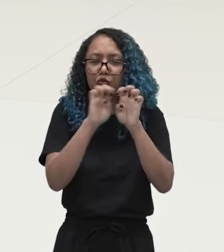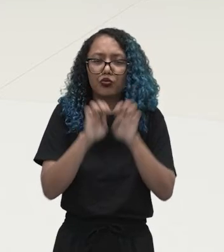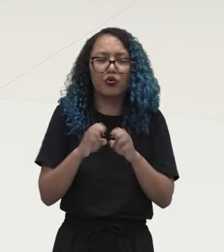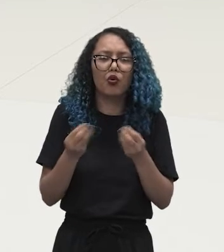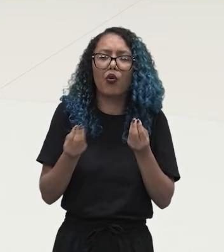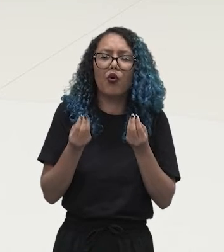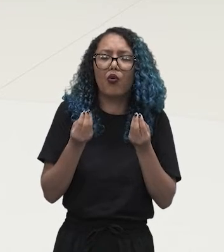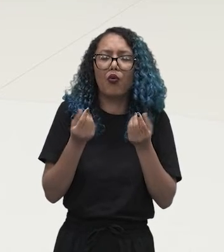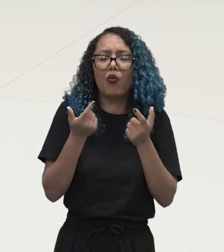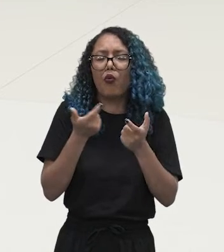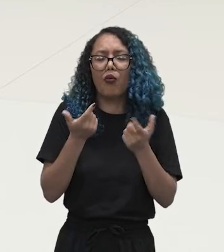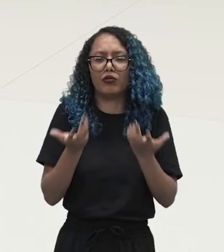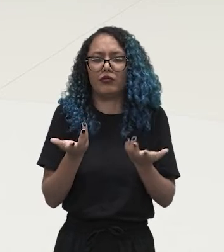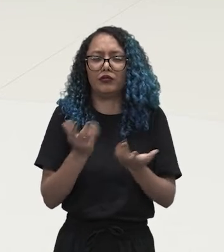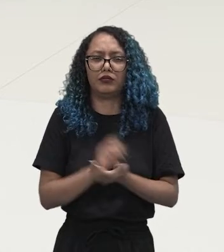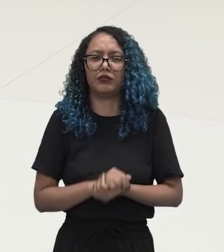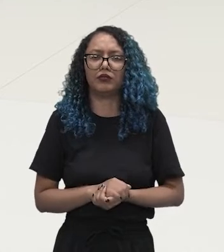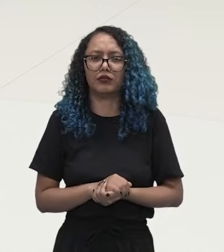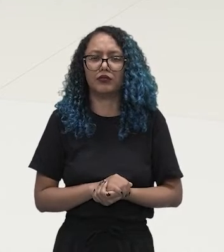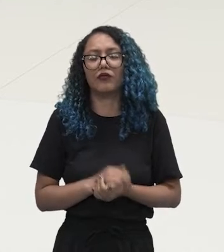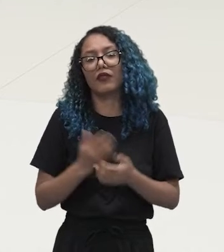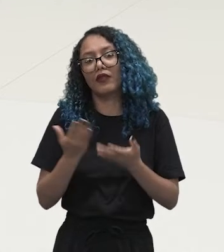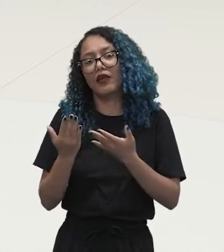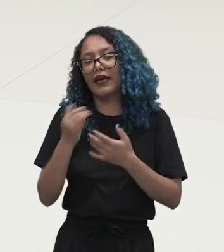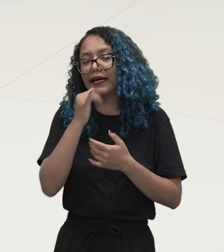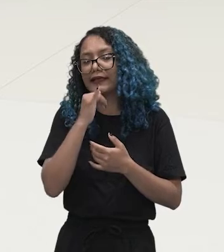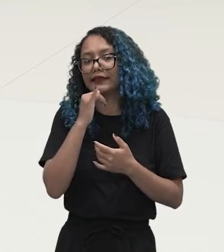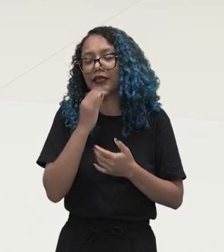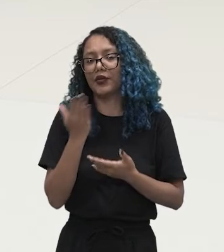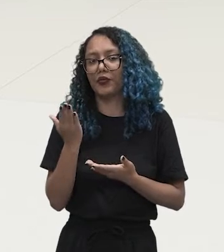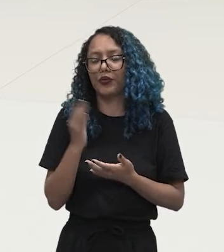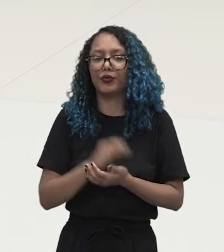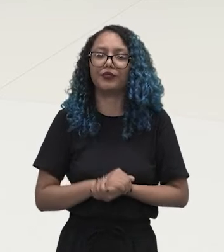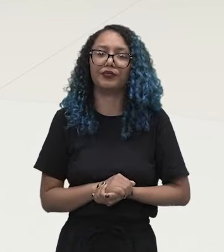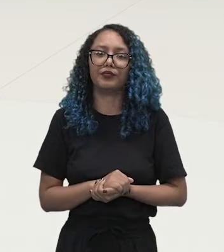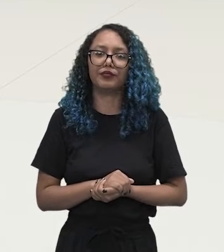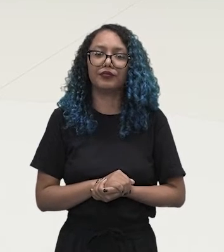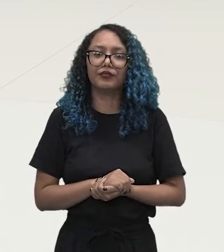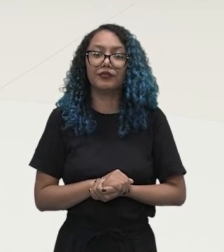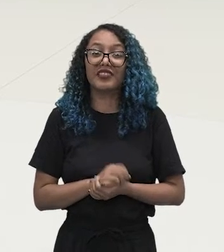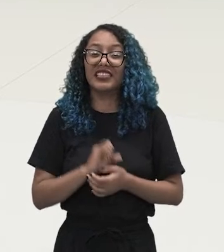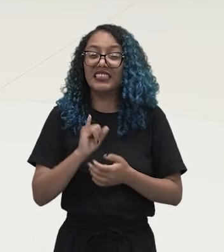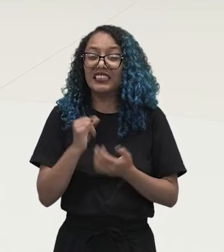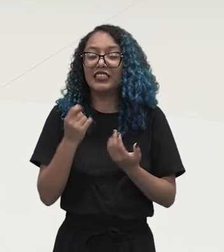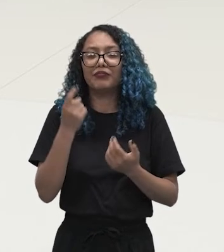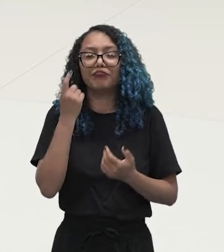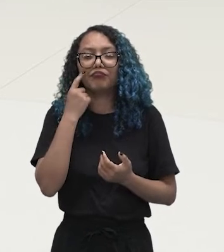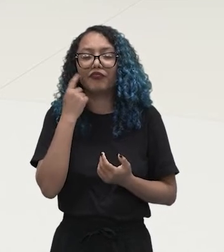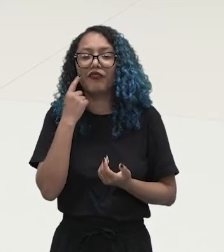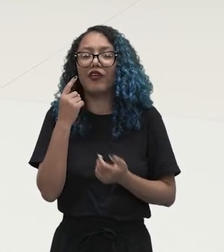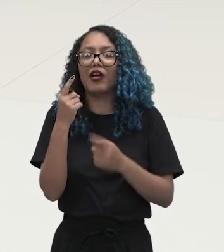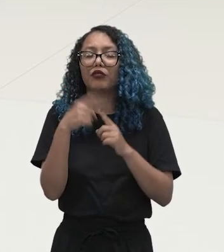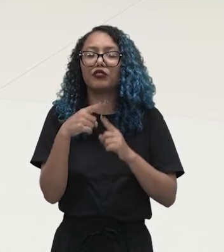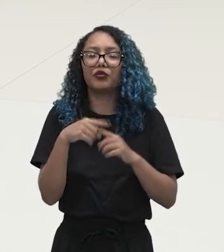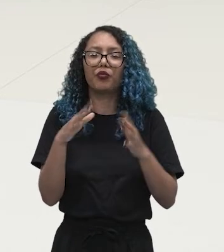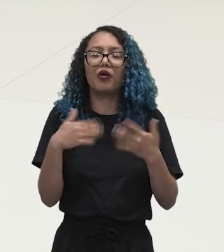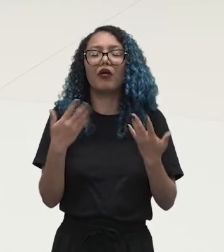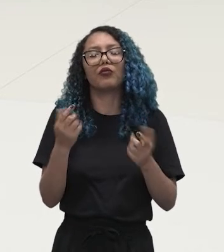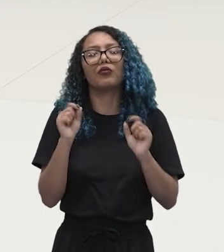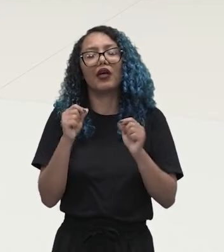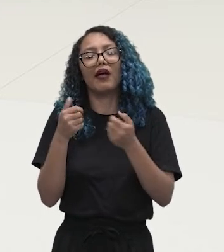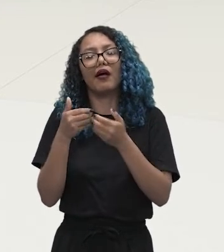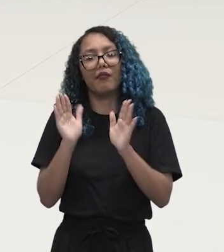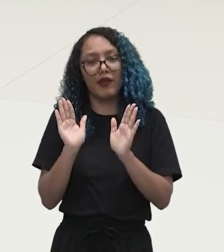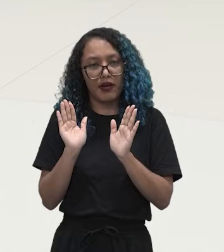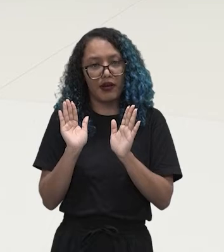né? Então, tenho aqui esse exemplo para vocês. A gente for fazer a classificação dessa cadeia, ela é uma cadeia aberta,